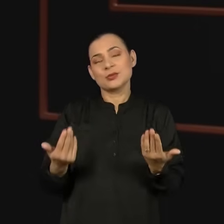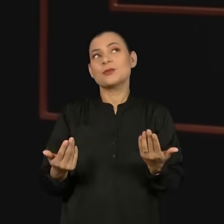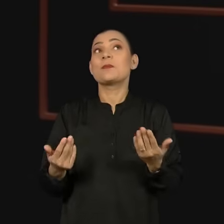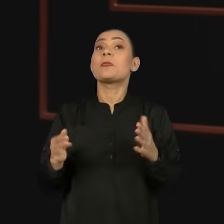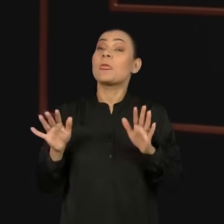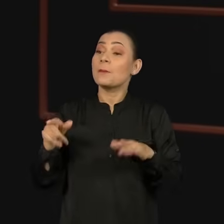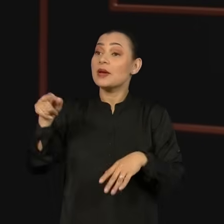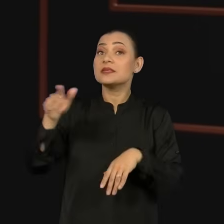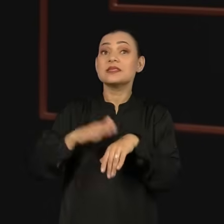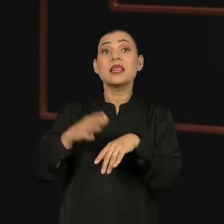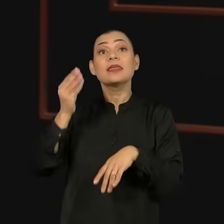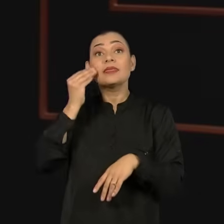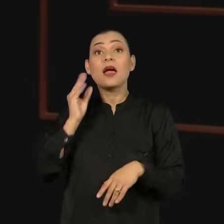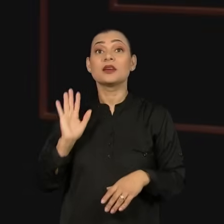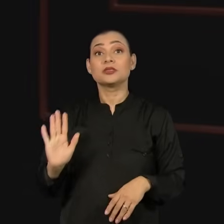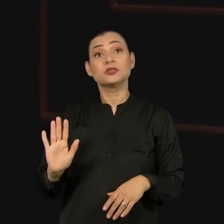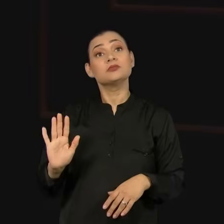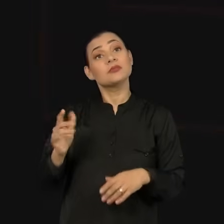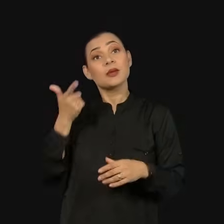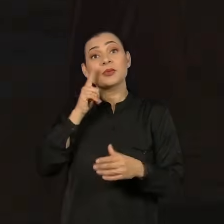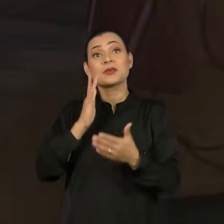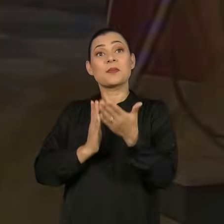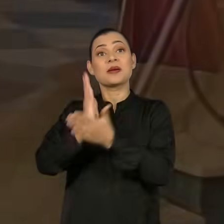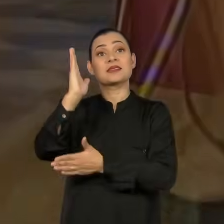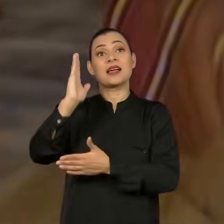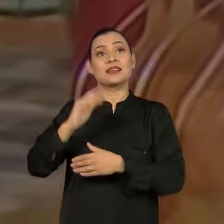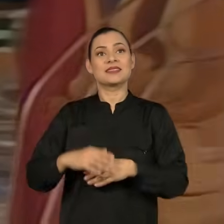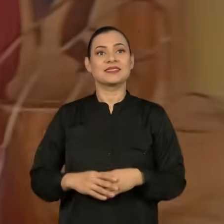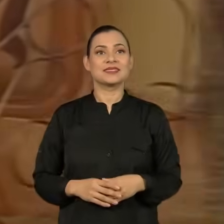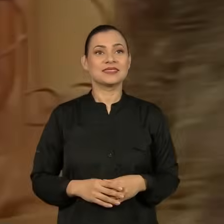Mas aí ele fez um teste. E aí passou.